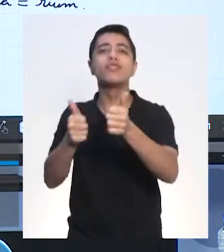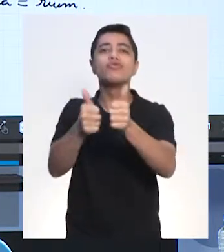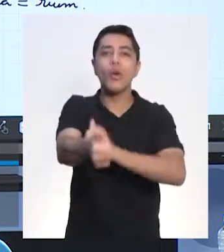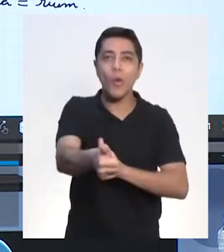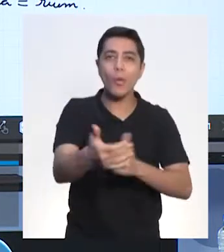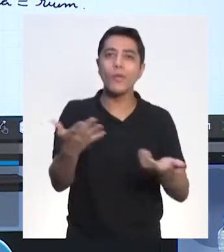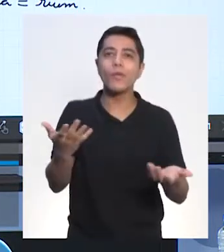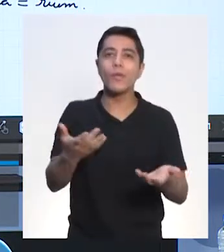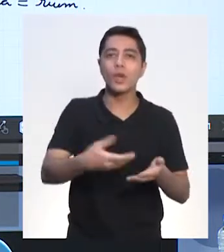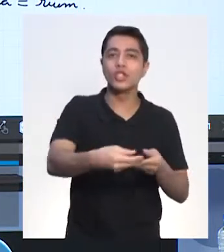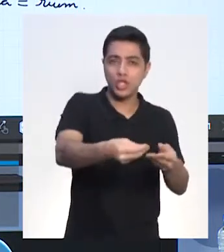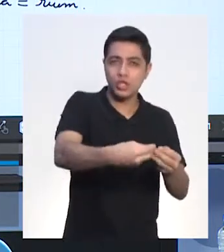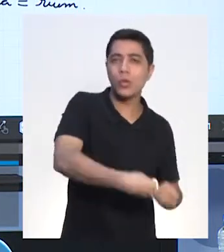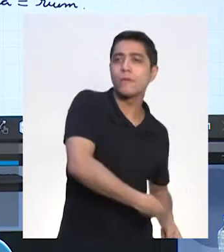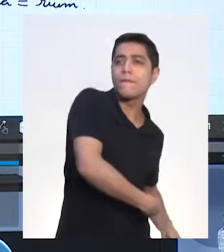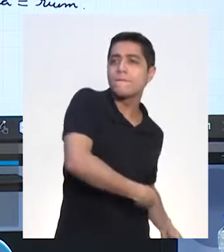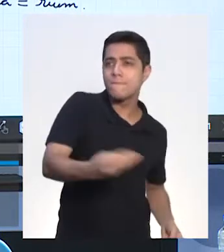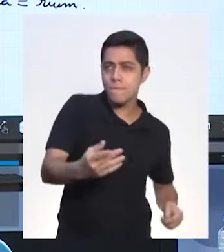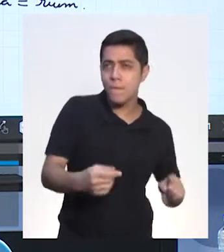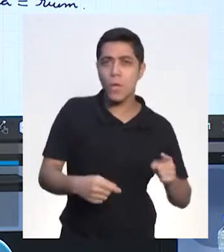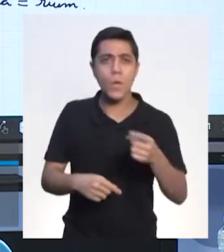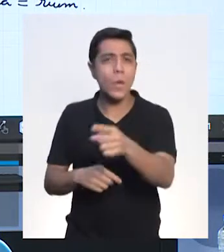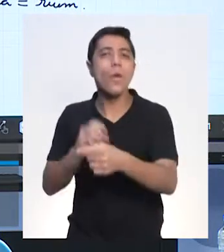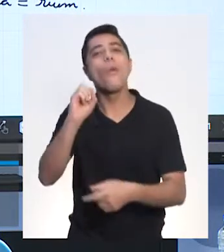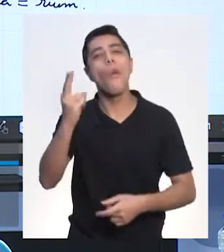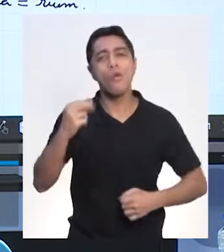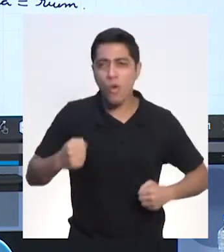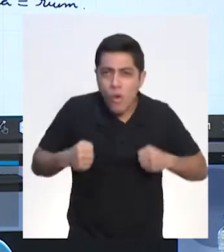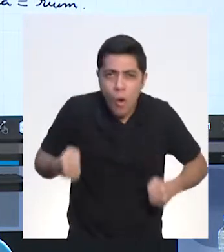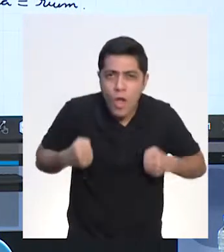distância, maratona, tudo isso deriva desse período.